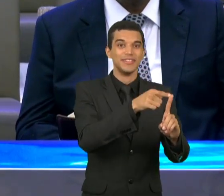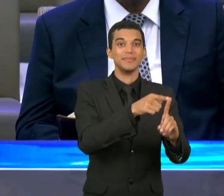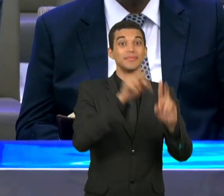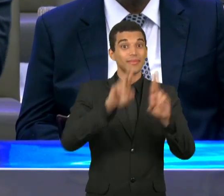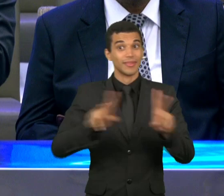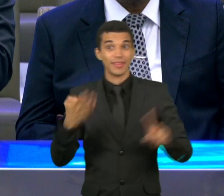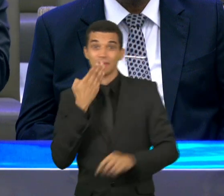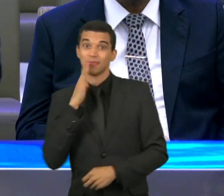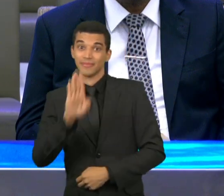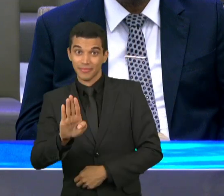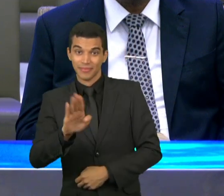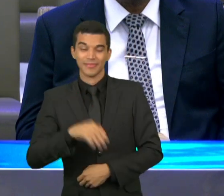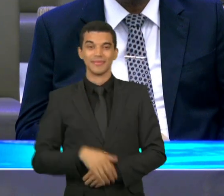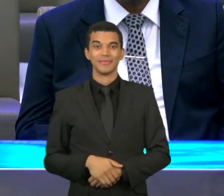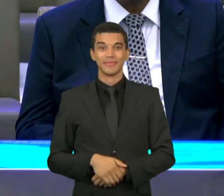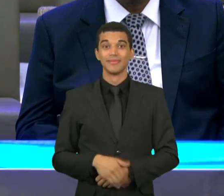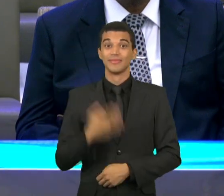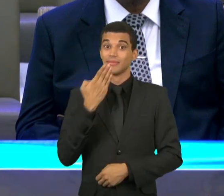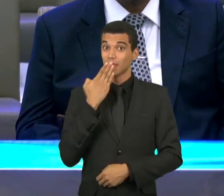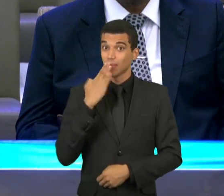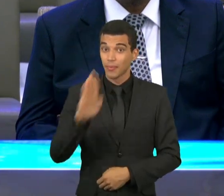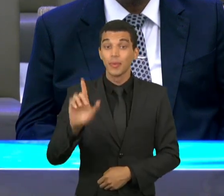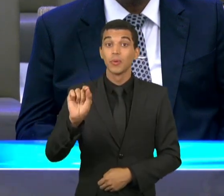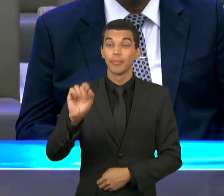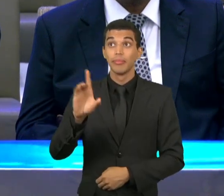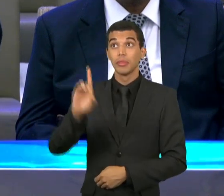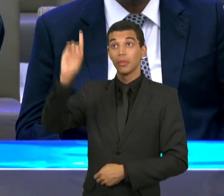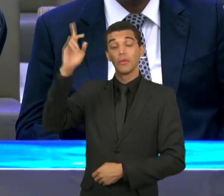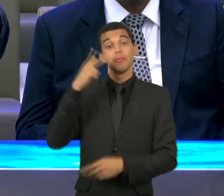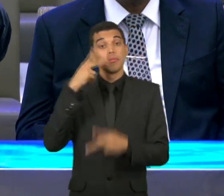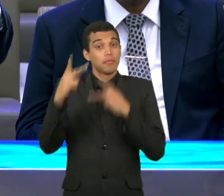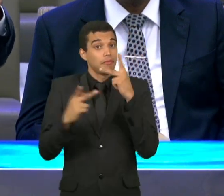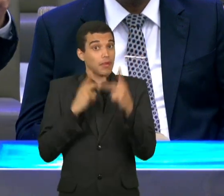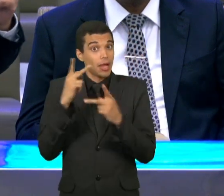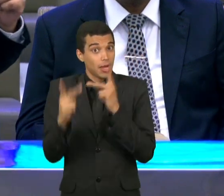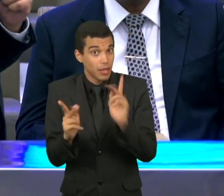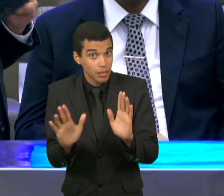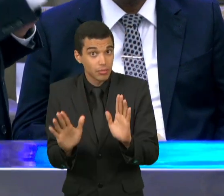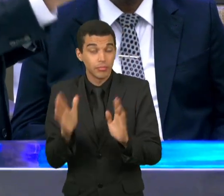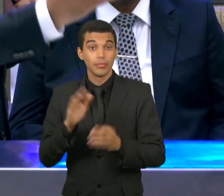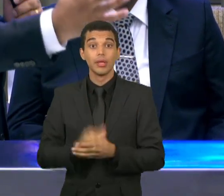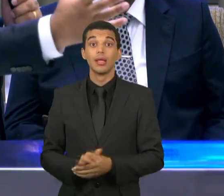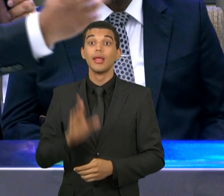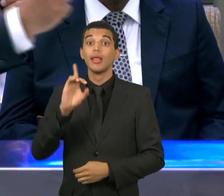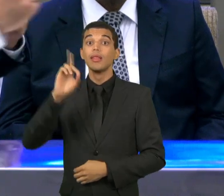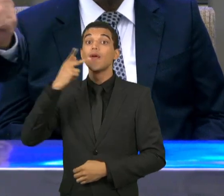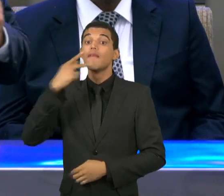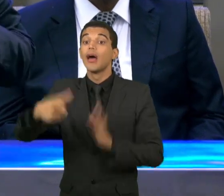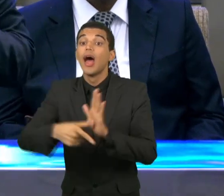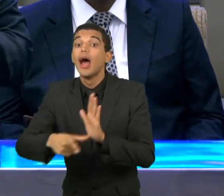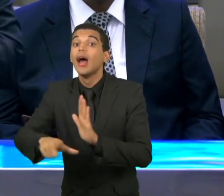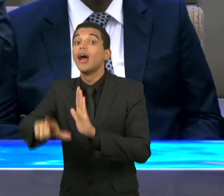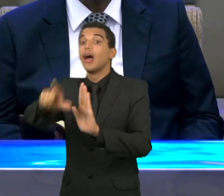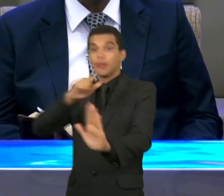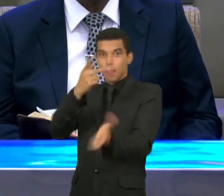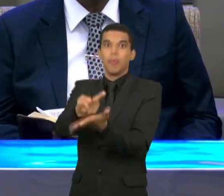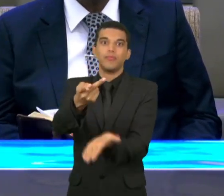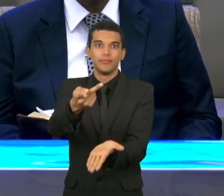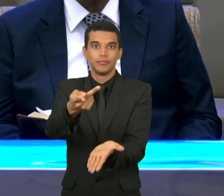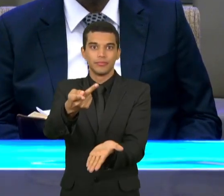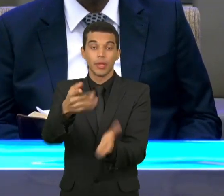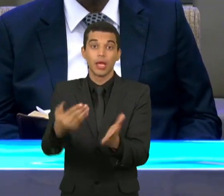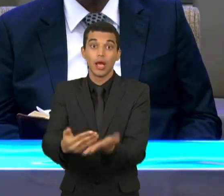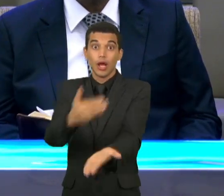Promessa é aquilo que Deus fala. É aquilo que Deus antecipa que vai fazer. Mas